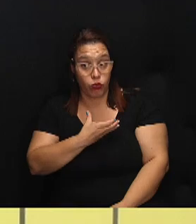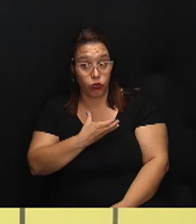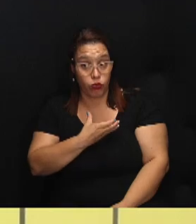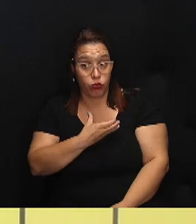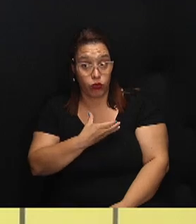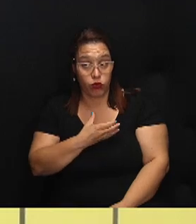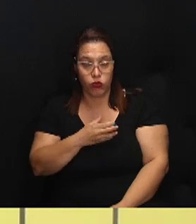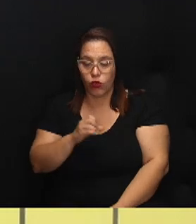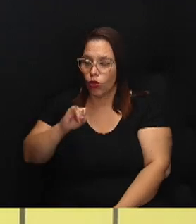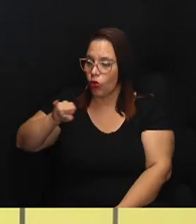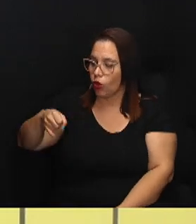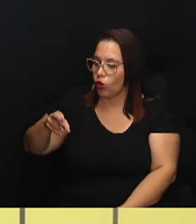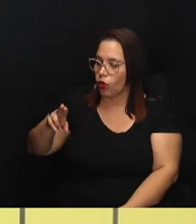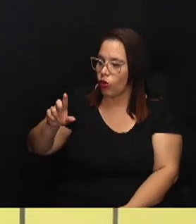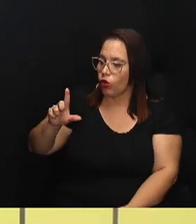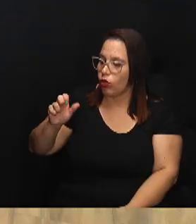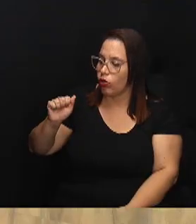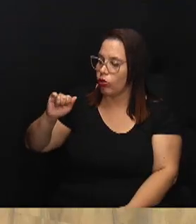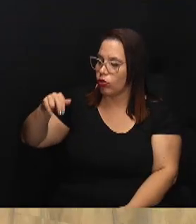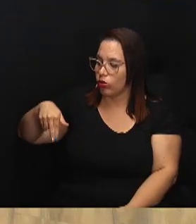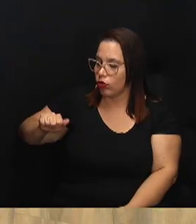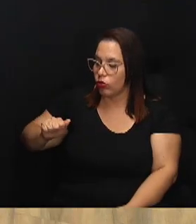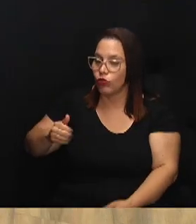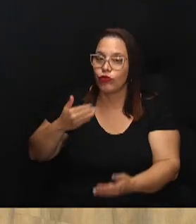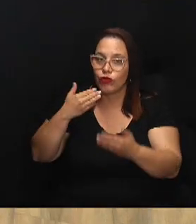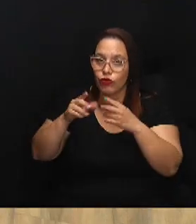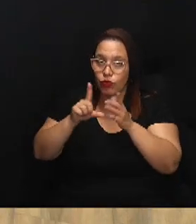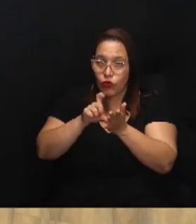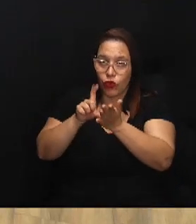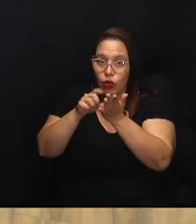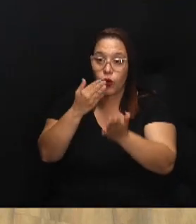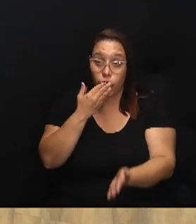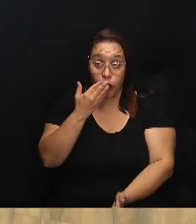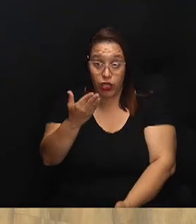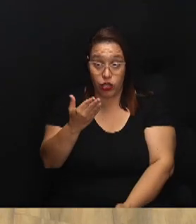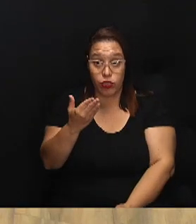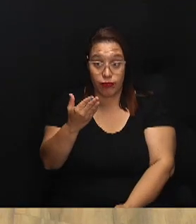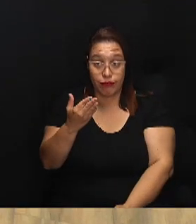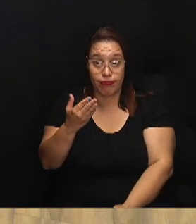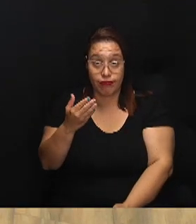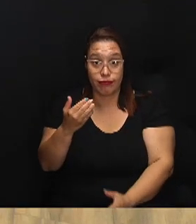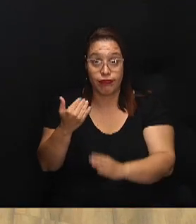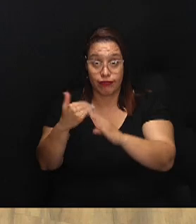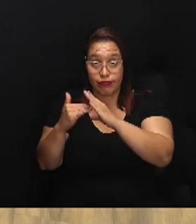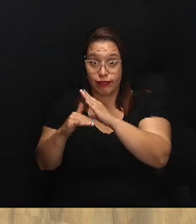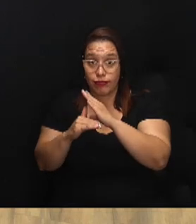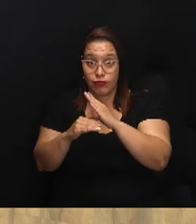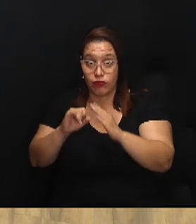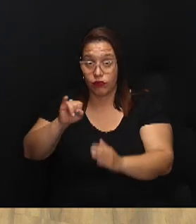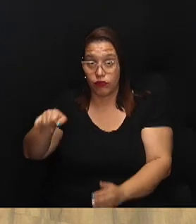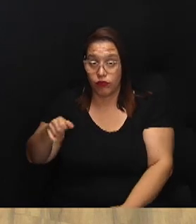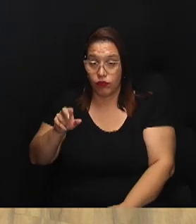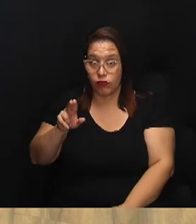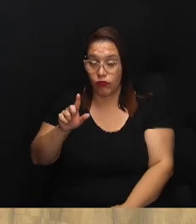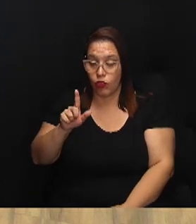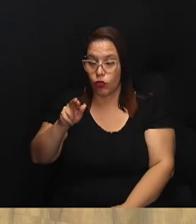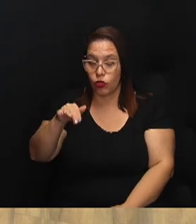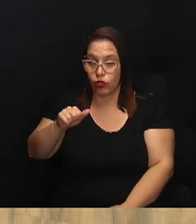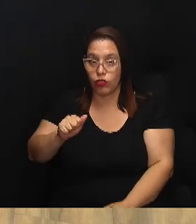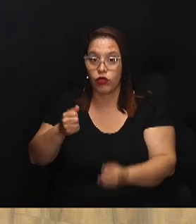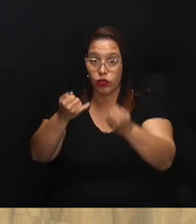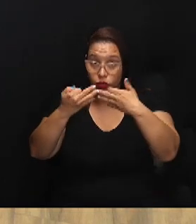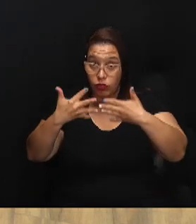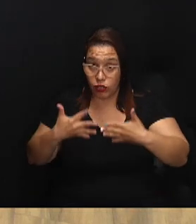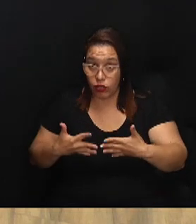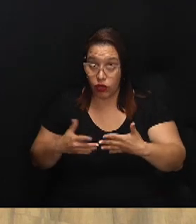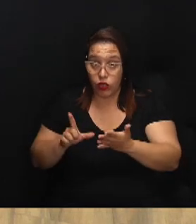inclusive a Juliana fez a gentileza de trazer algumas fotos para nós. Vou pedir para o pessoal soltar aí as fotos. Juliana, você vai explicando Sim, conforme vou sim. as